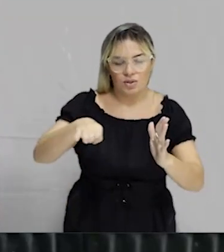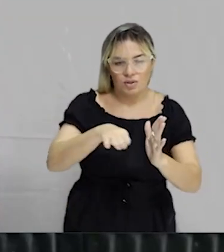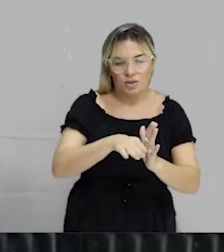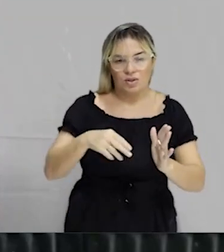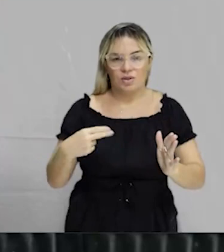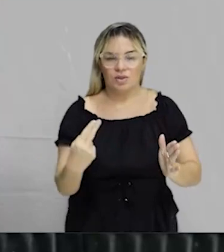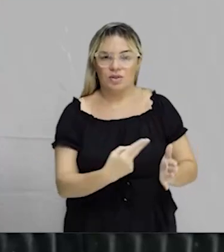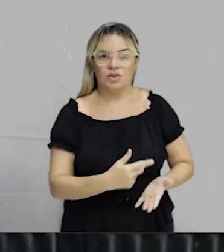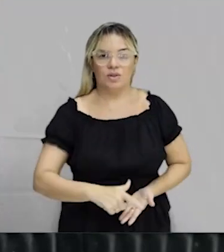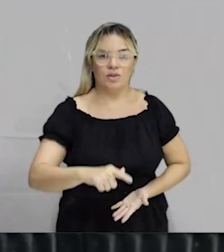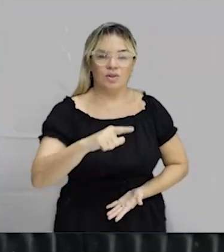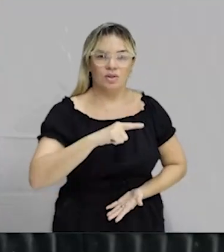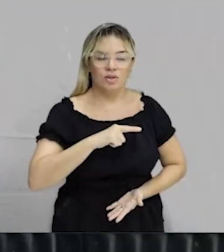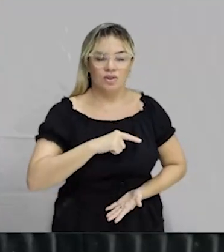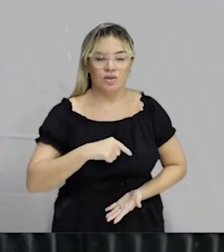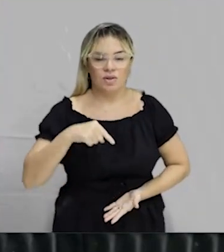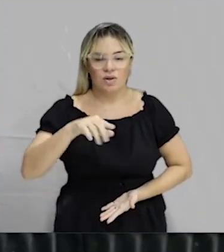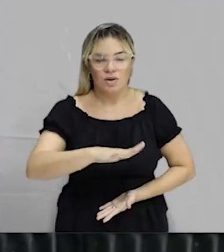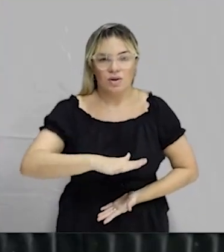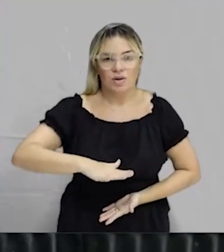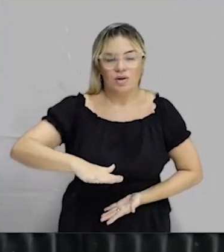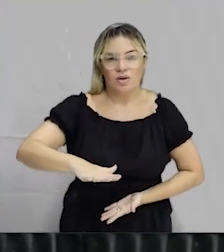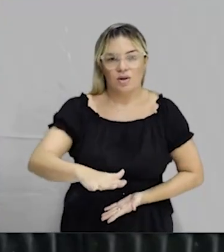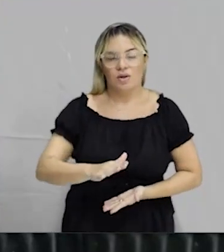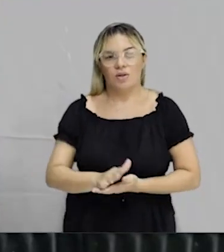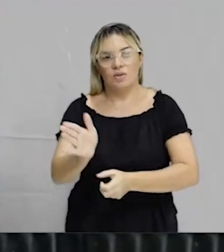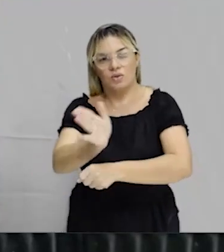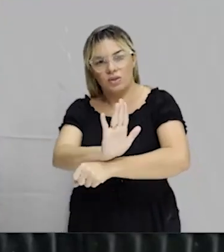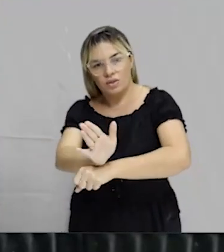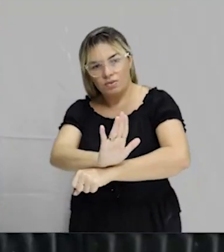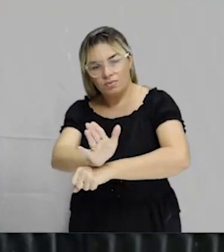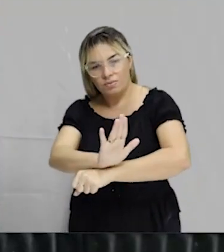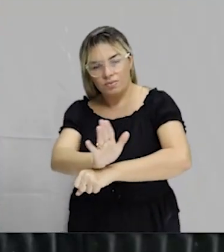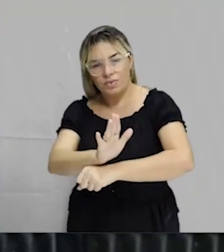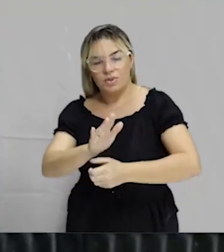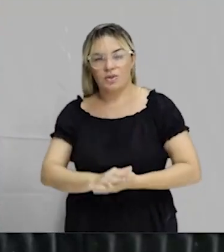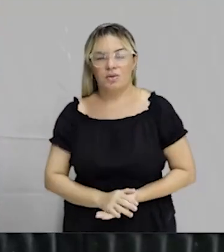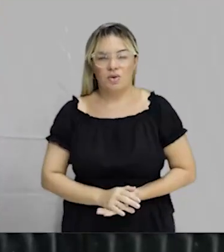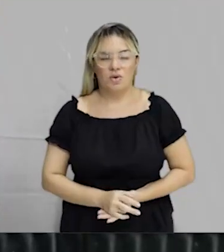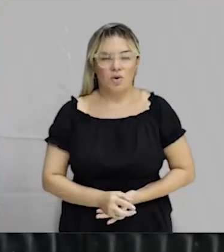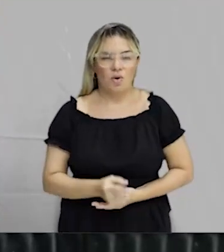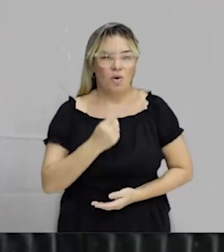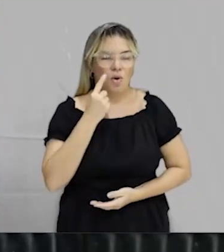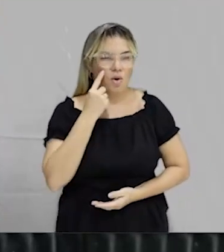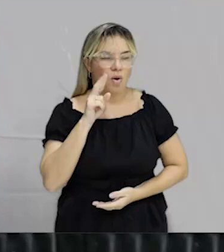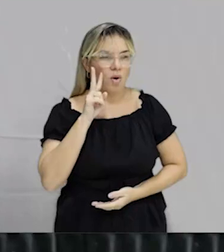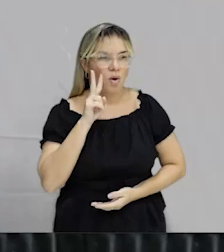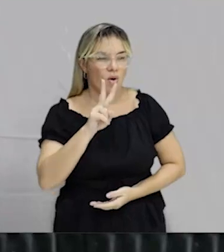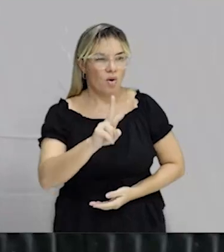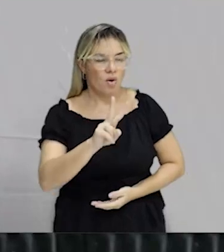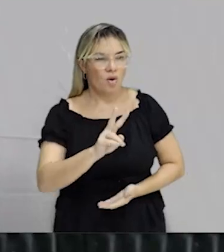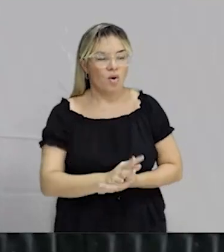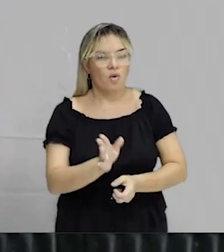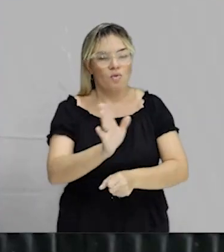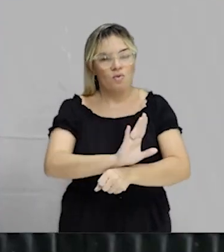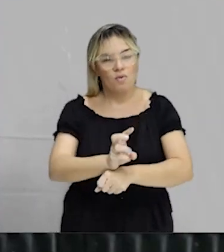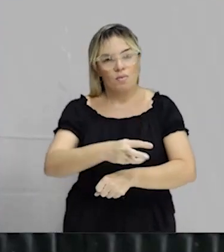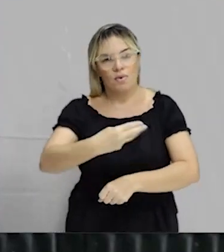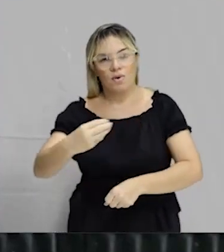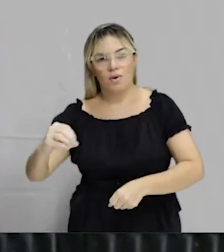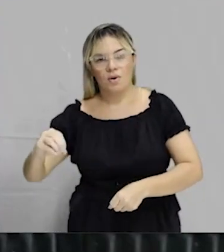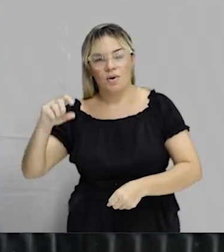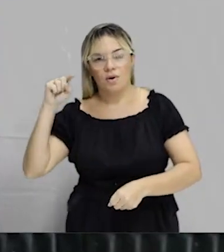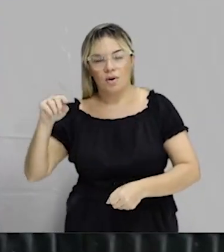temos a presença dessa civilização no cinema. Quando você assiste o filme 300,